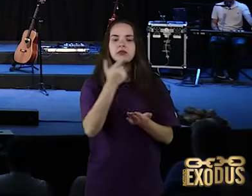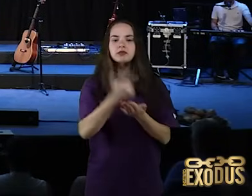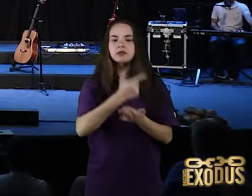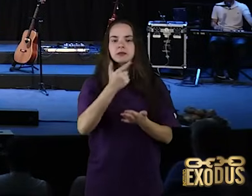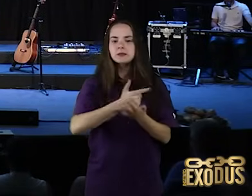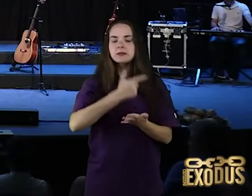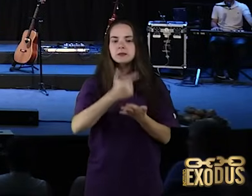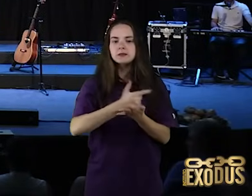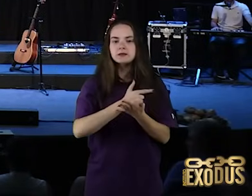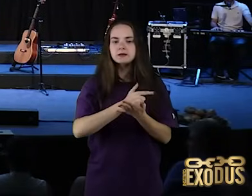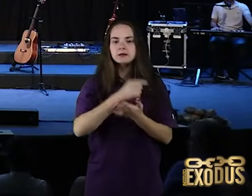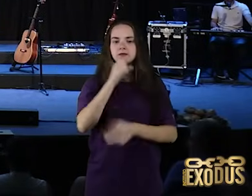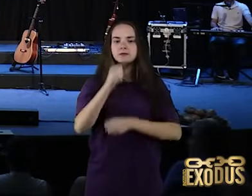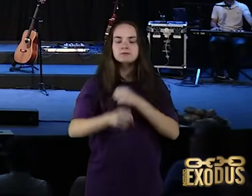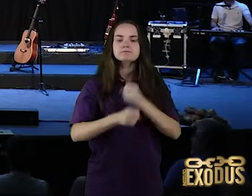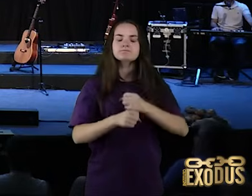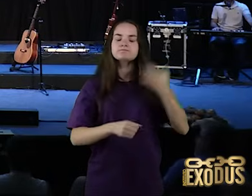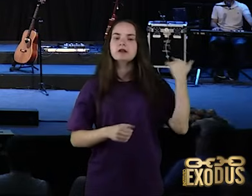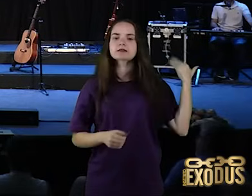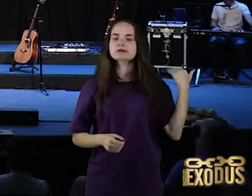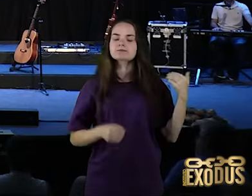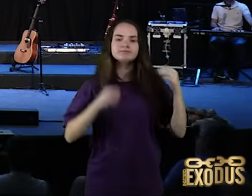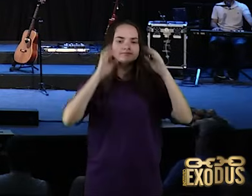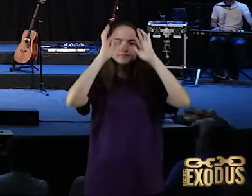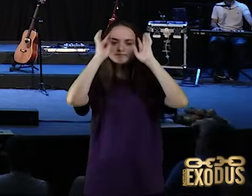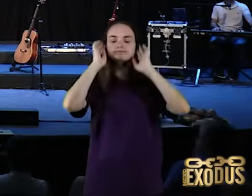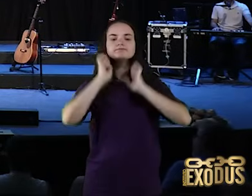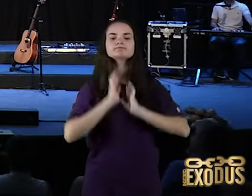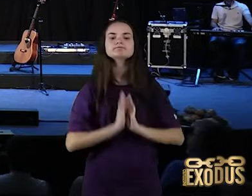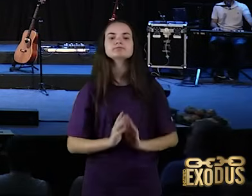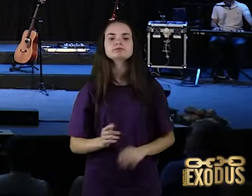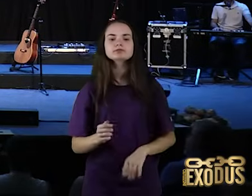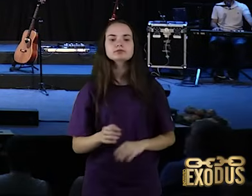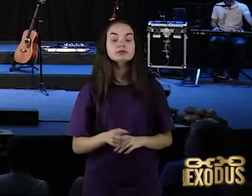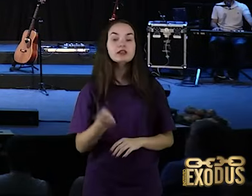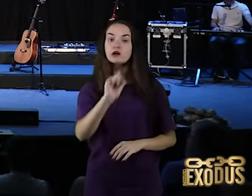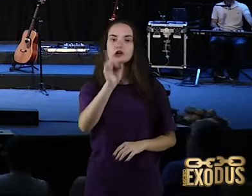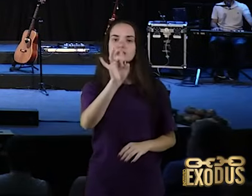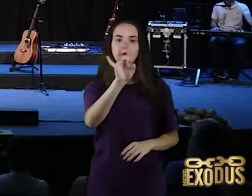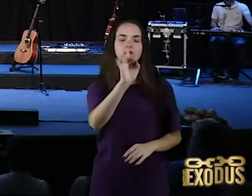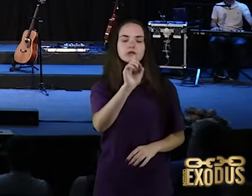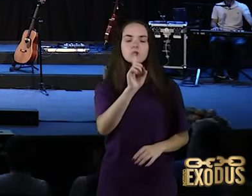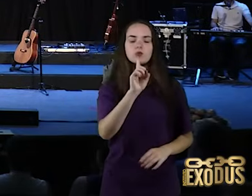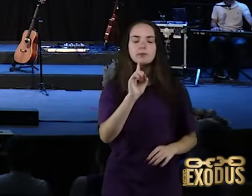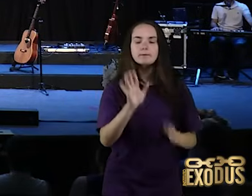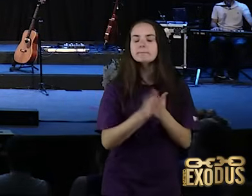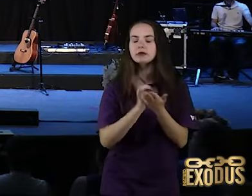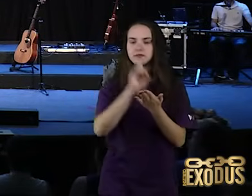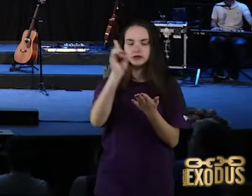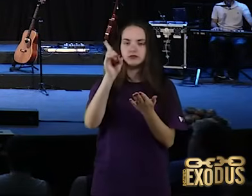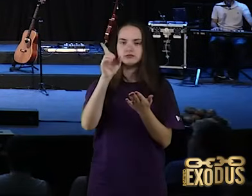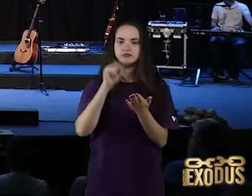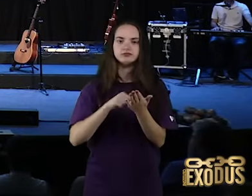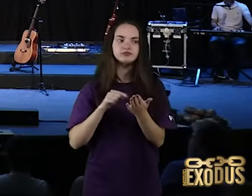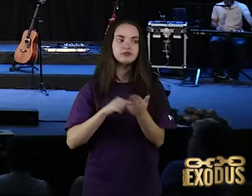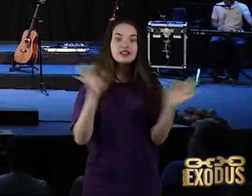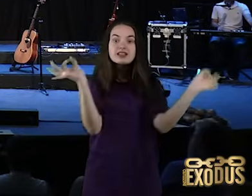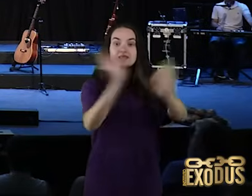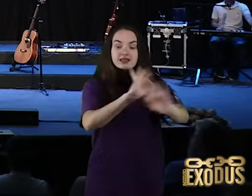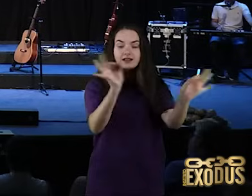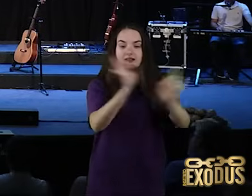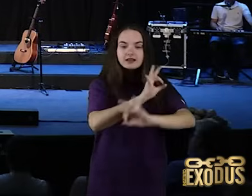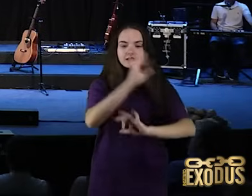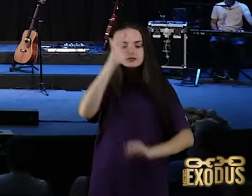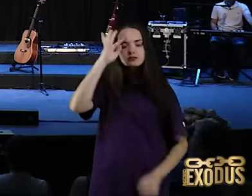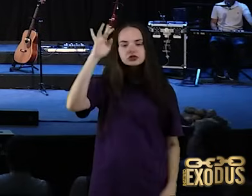passado nenhum livro agora eu tô saindo da Bíblia hein nada nada agora